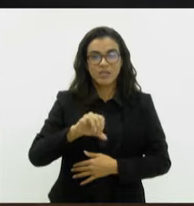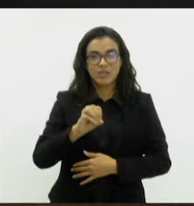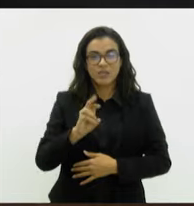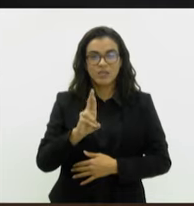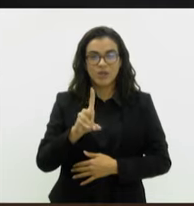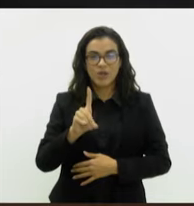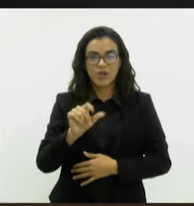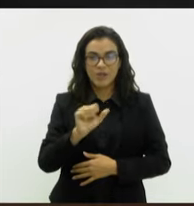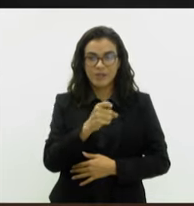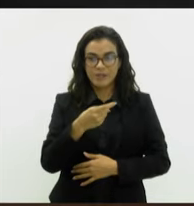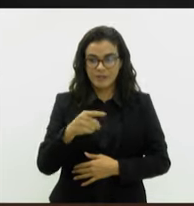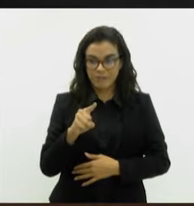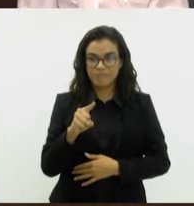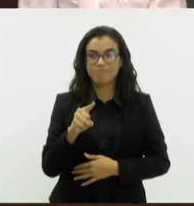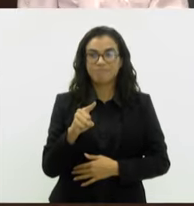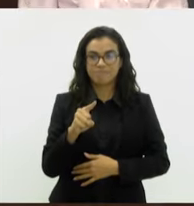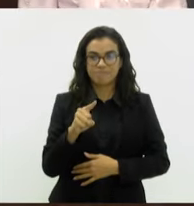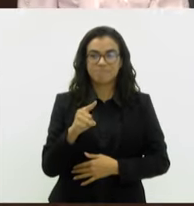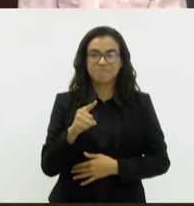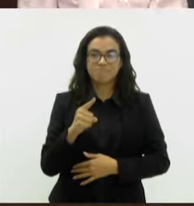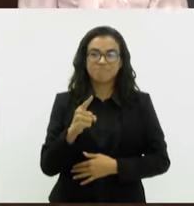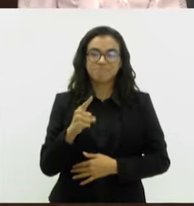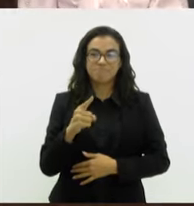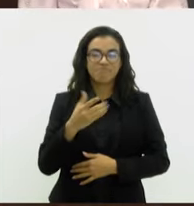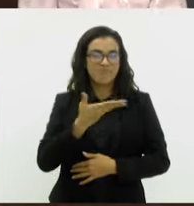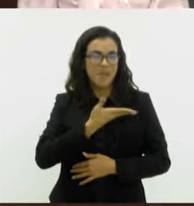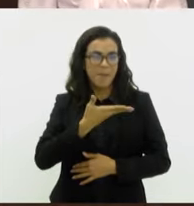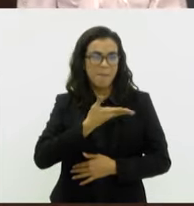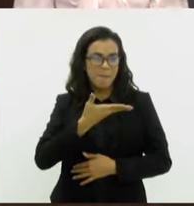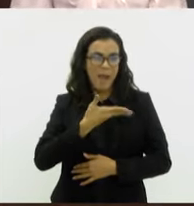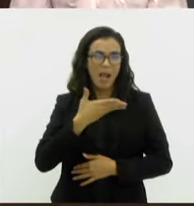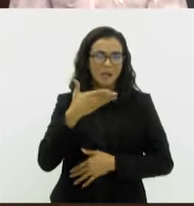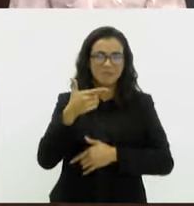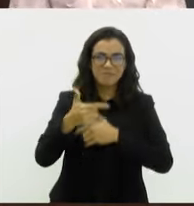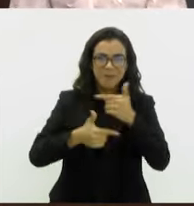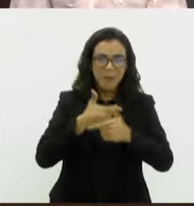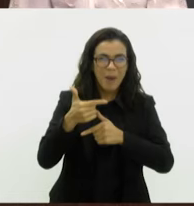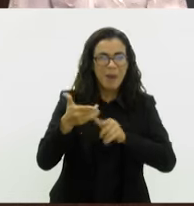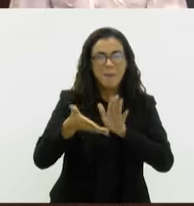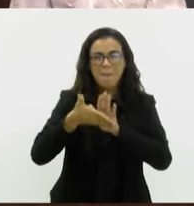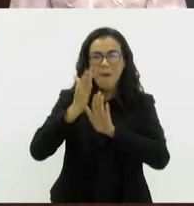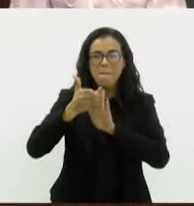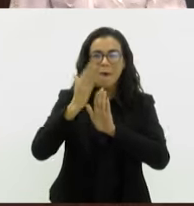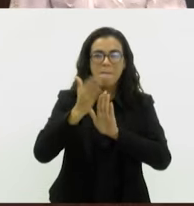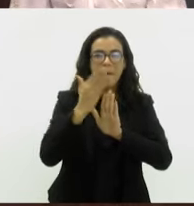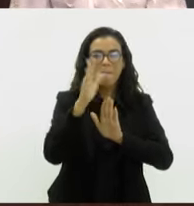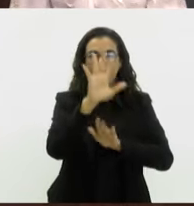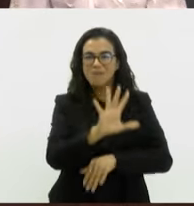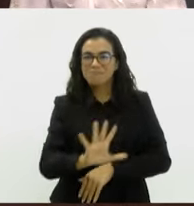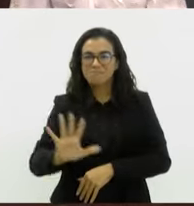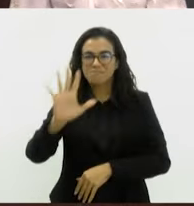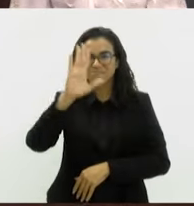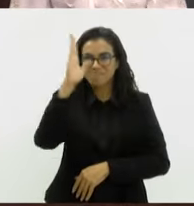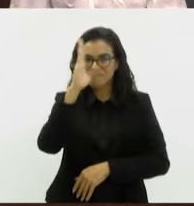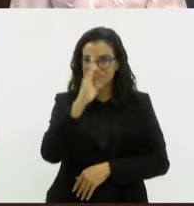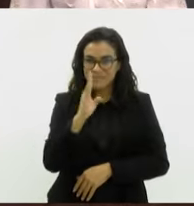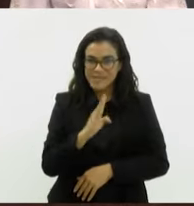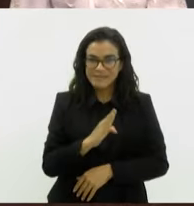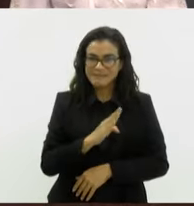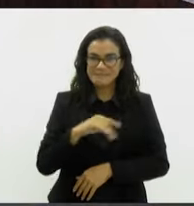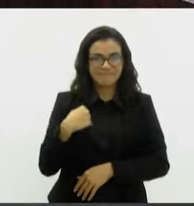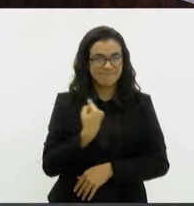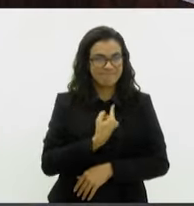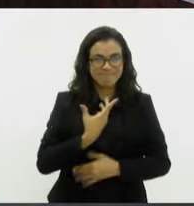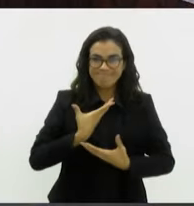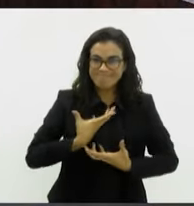muitas muitos trabalhos rodando o Brasil todo né Célia A gente não tem se cansado nós temos